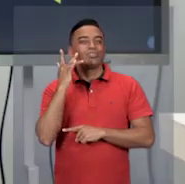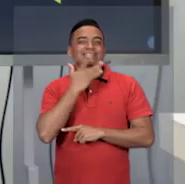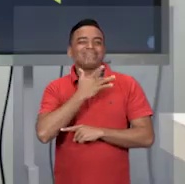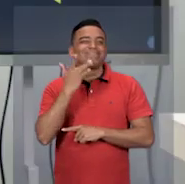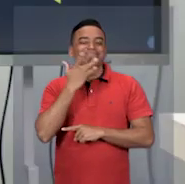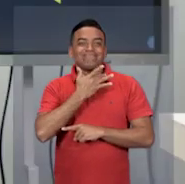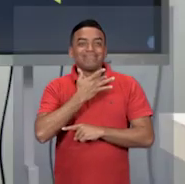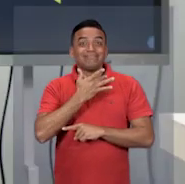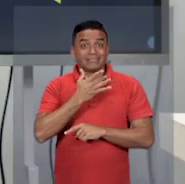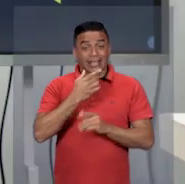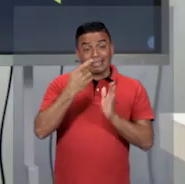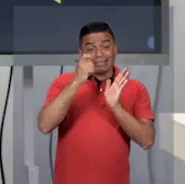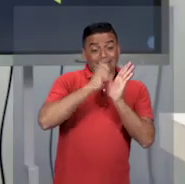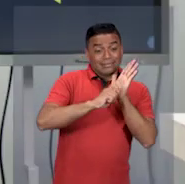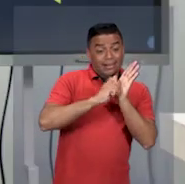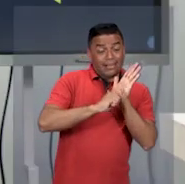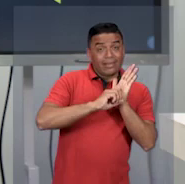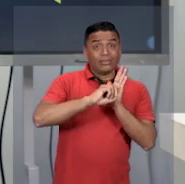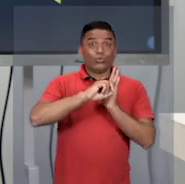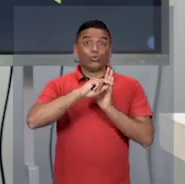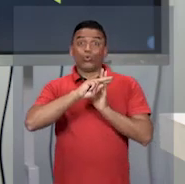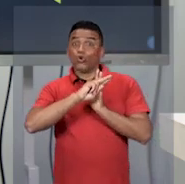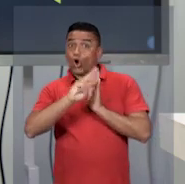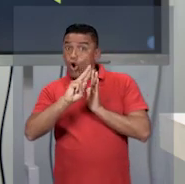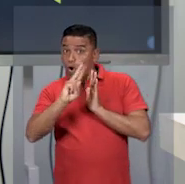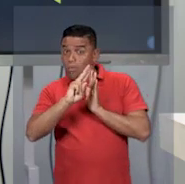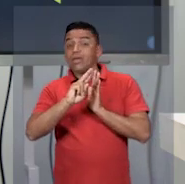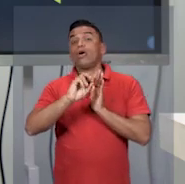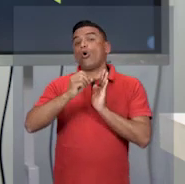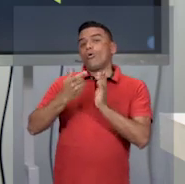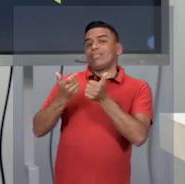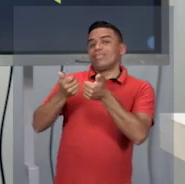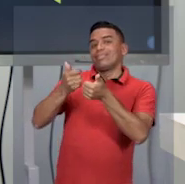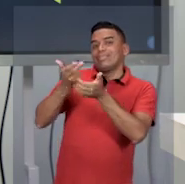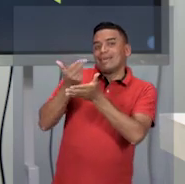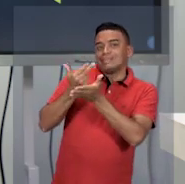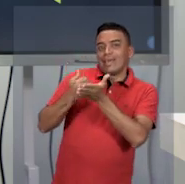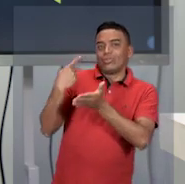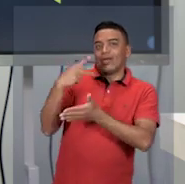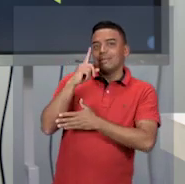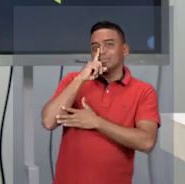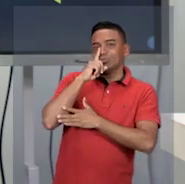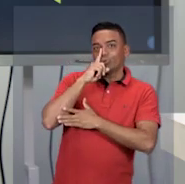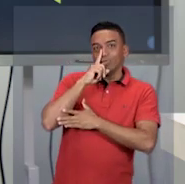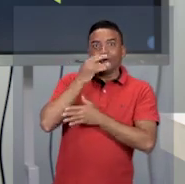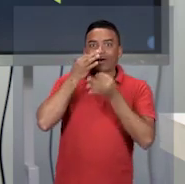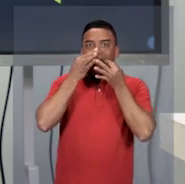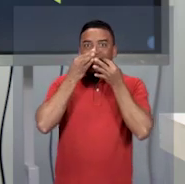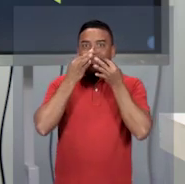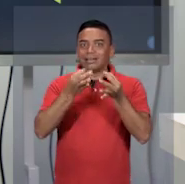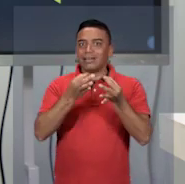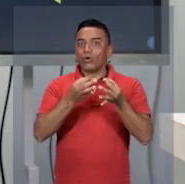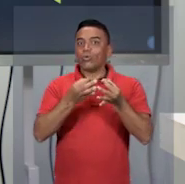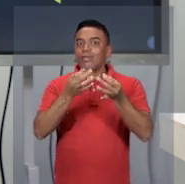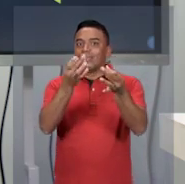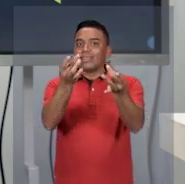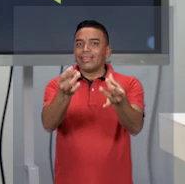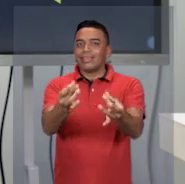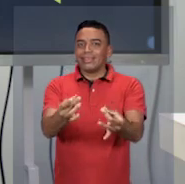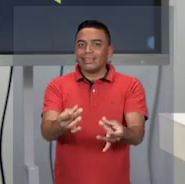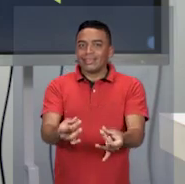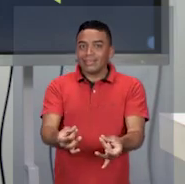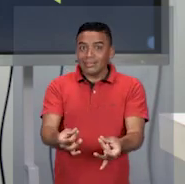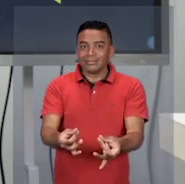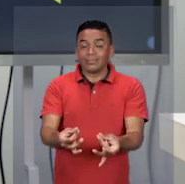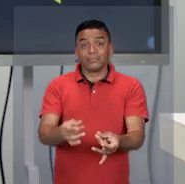ele escrito ou seja ele em desenho. Viu como é importante a gente prestar atenção em todas essas coisas? Às